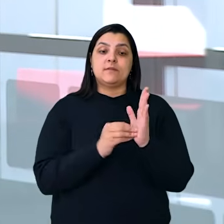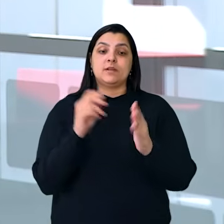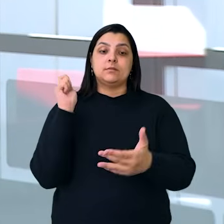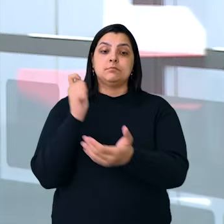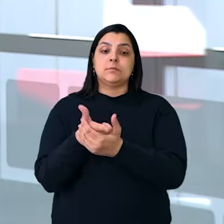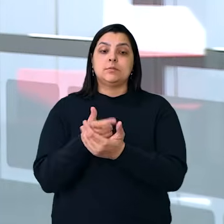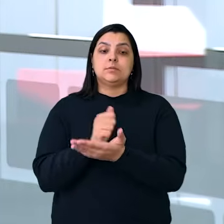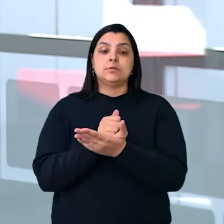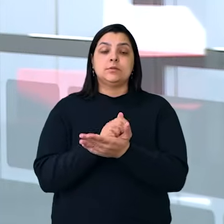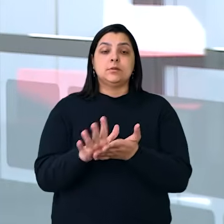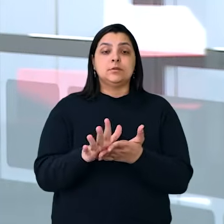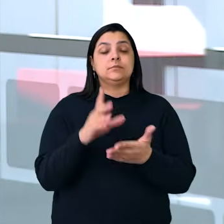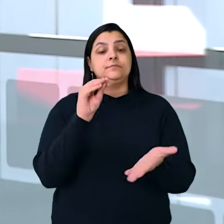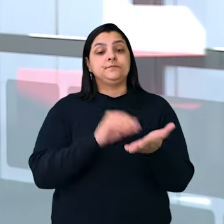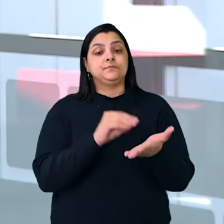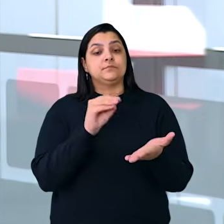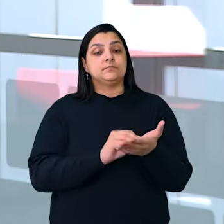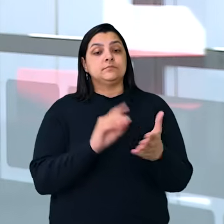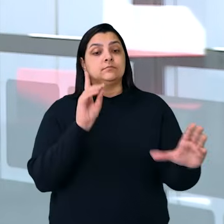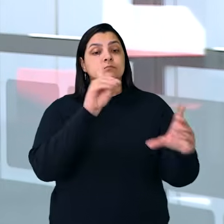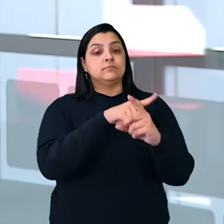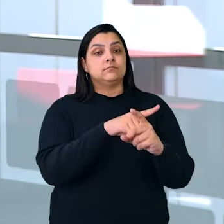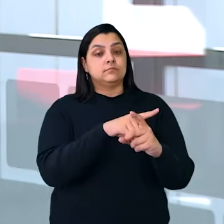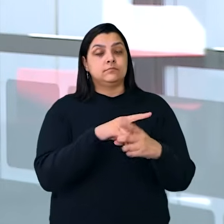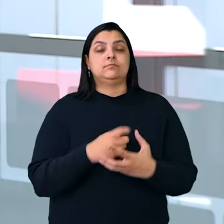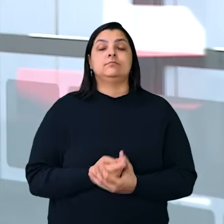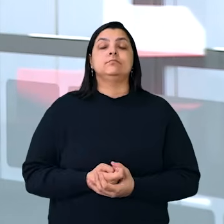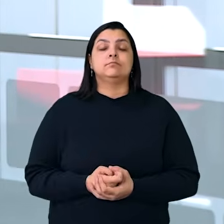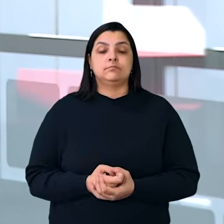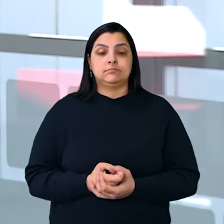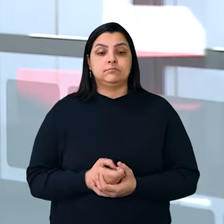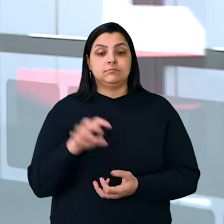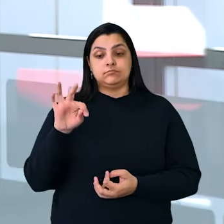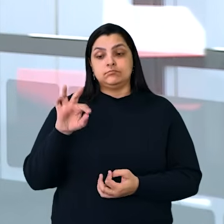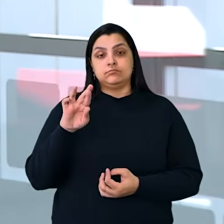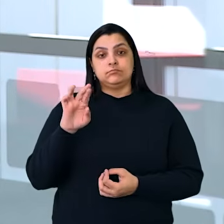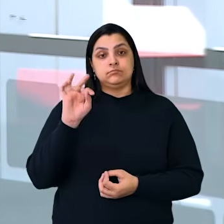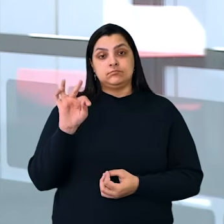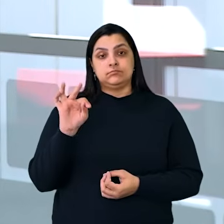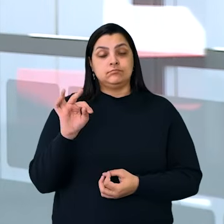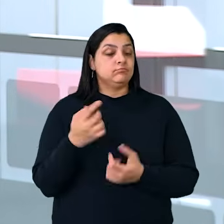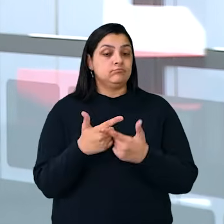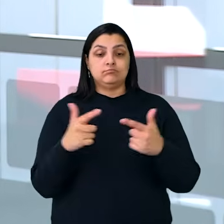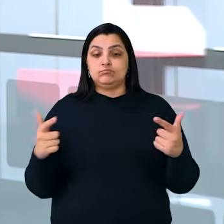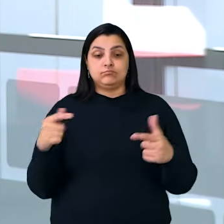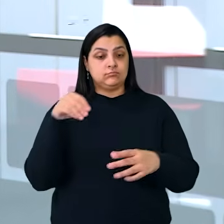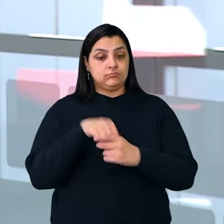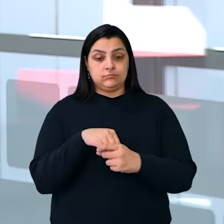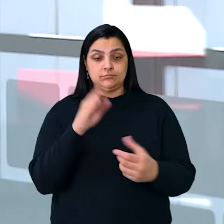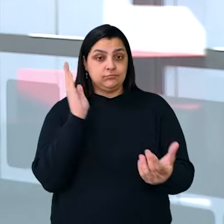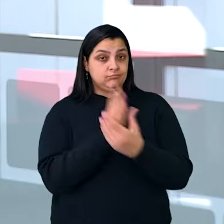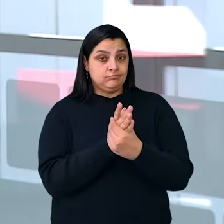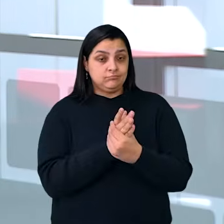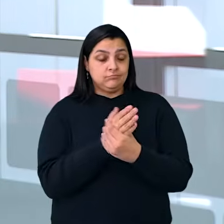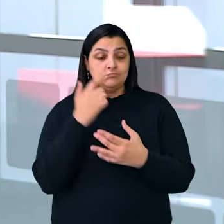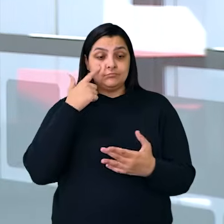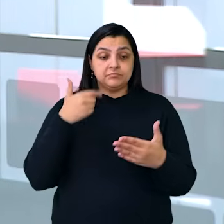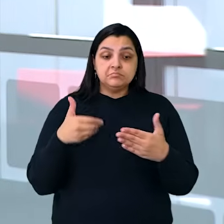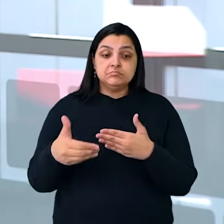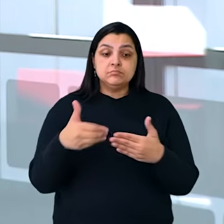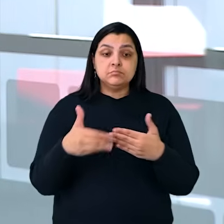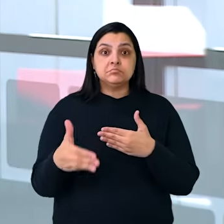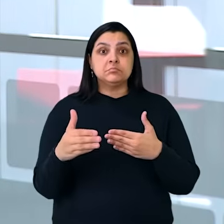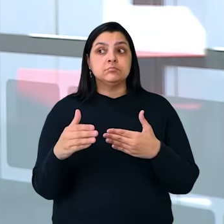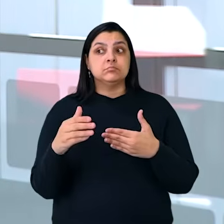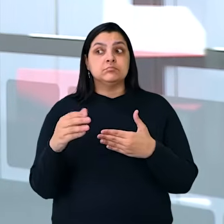de pagamento de custas e ausência de depósito recursal. Para o TRT, não há no processo do trabalho previsão